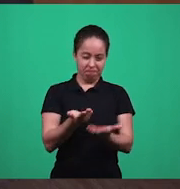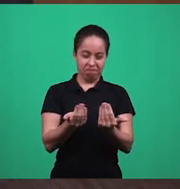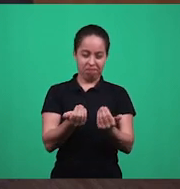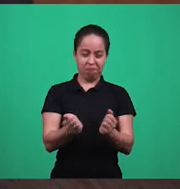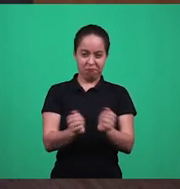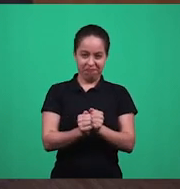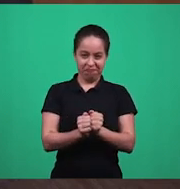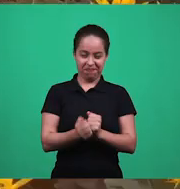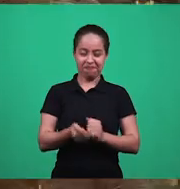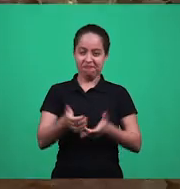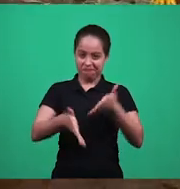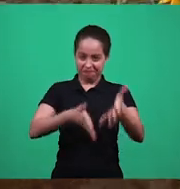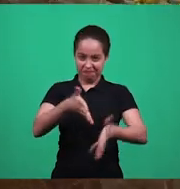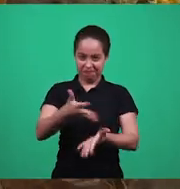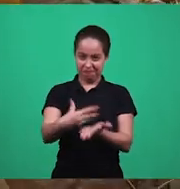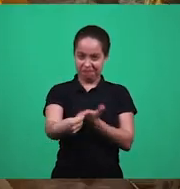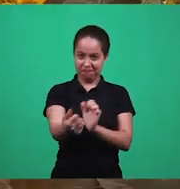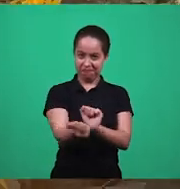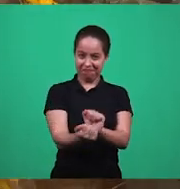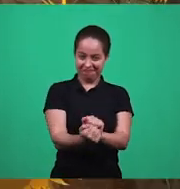louvor.